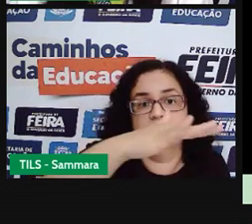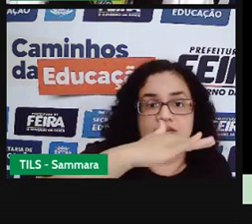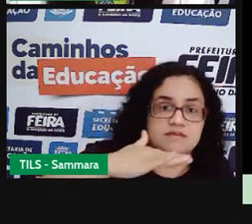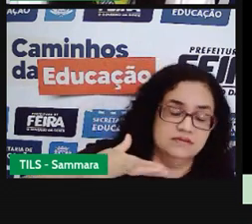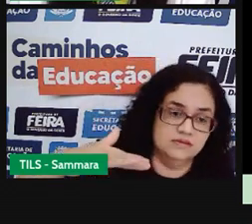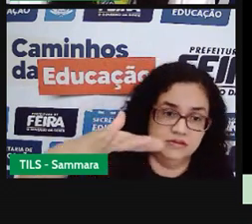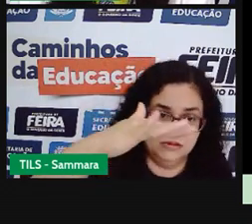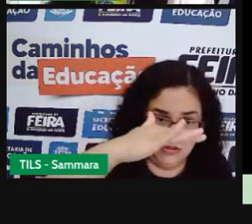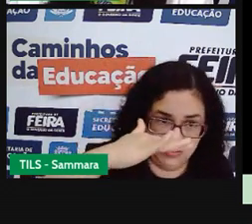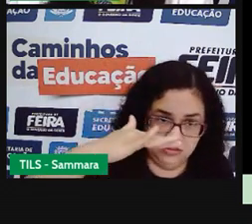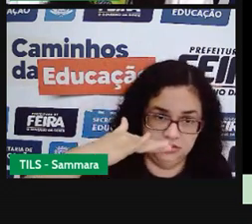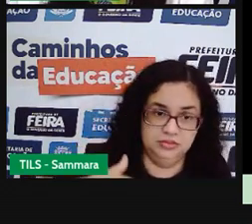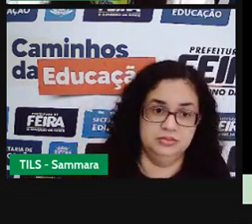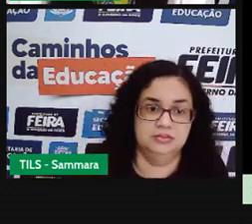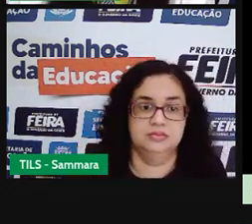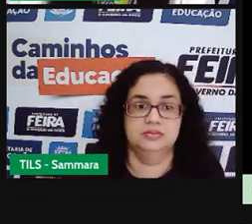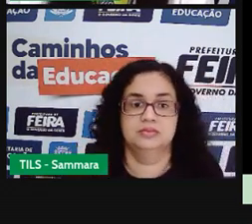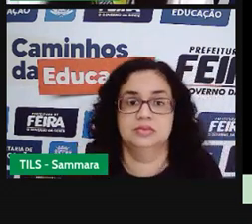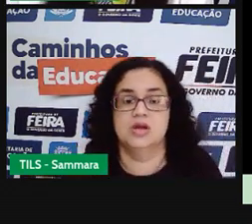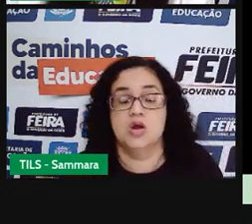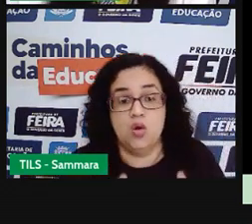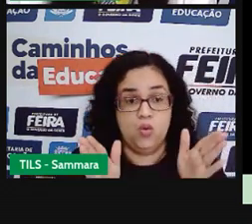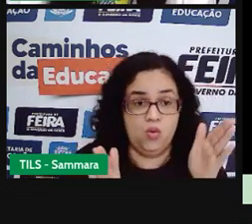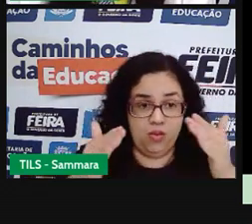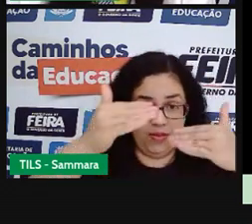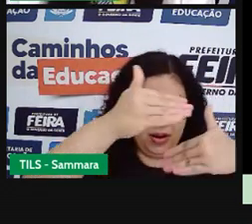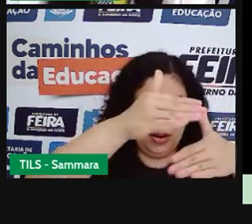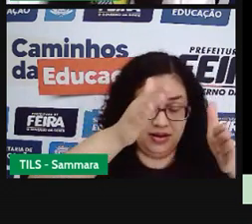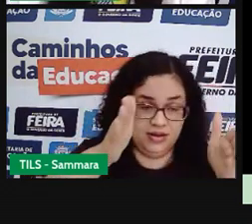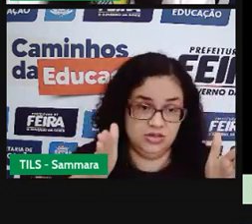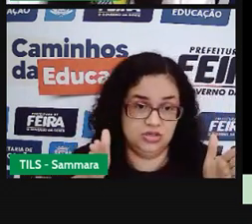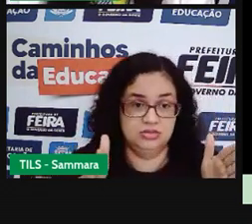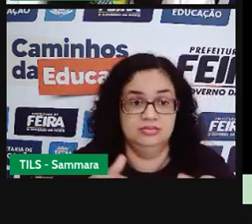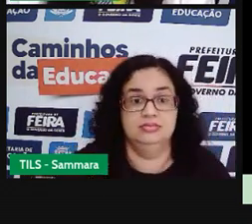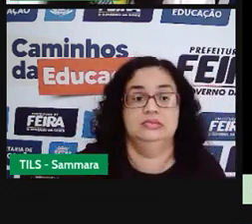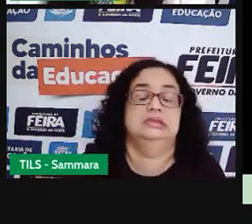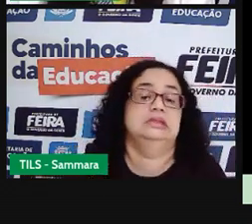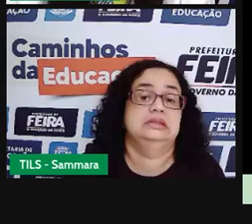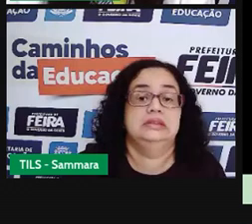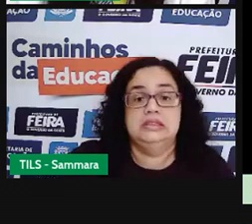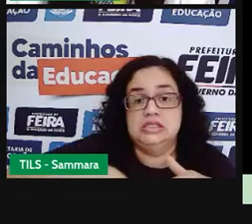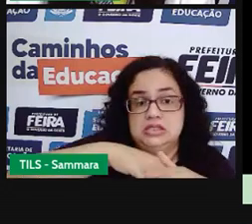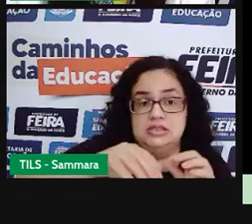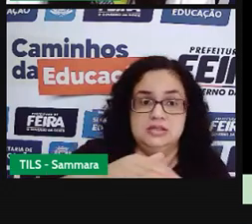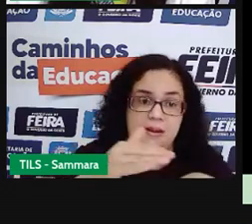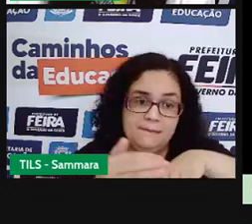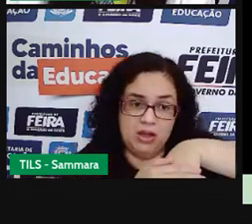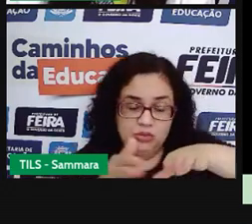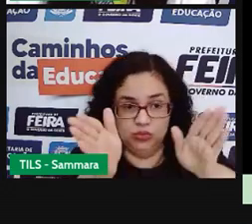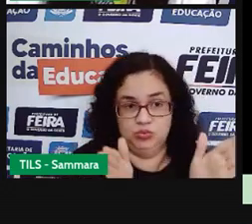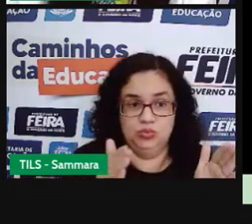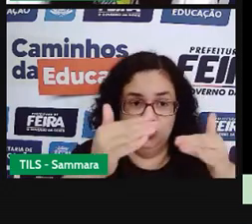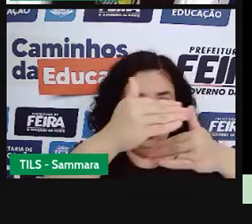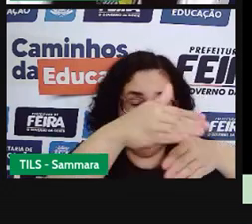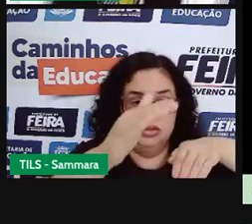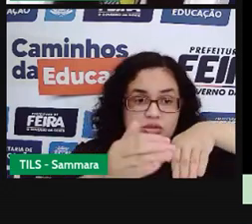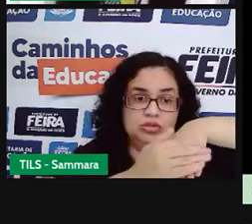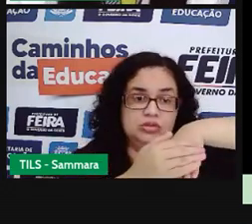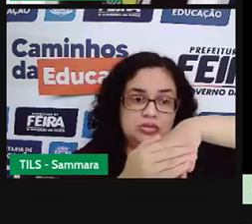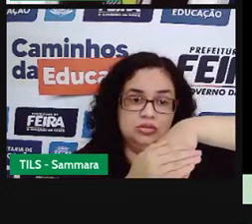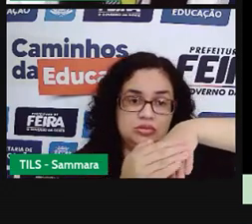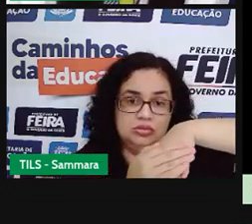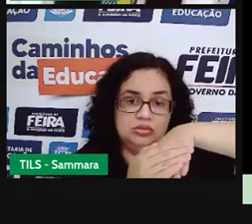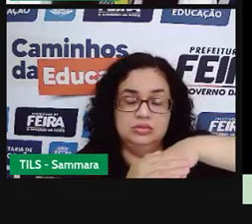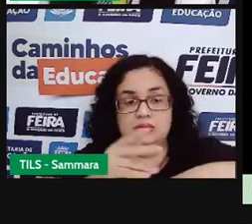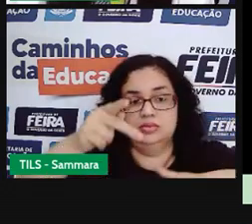caixa de sapato ou um outro tipo de caixa não é vai ter esse formato aí ó do paralelepípedo e